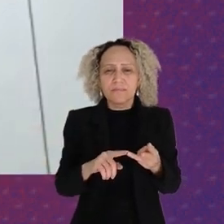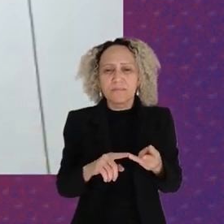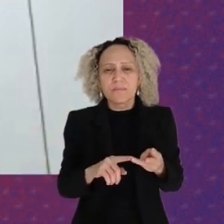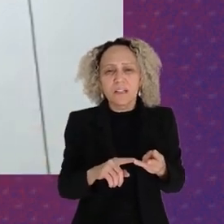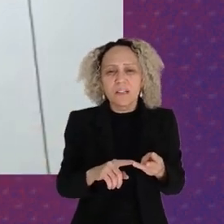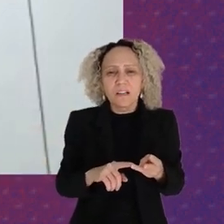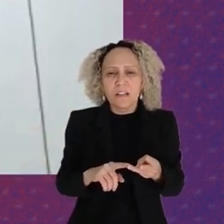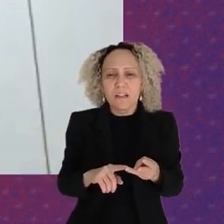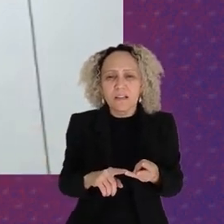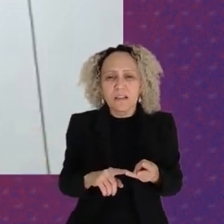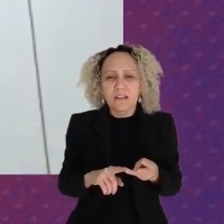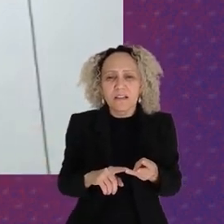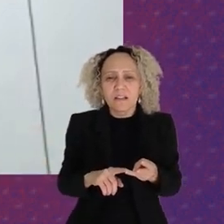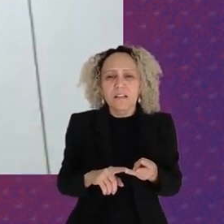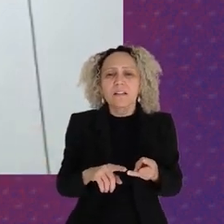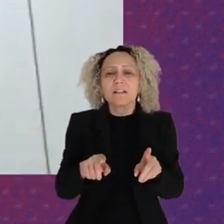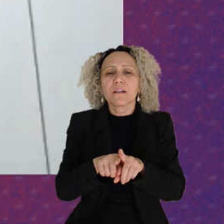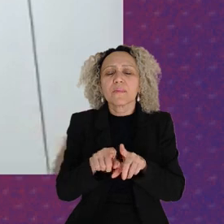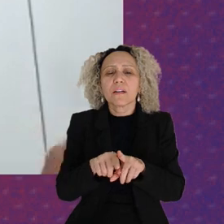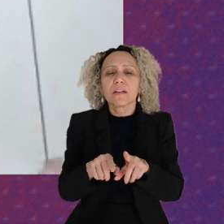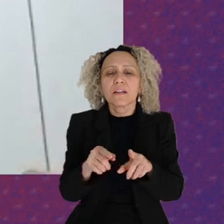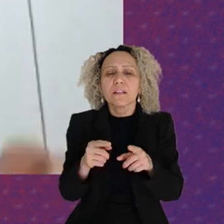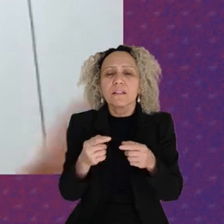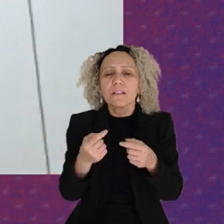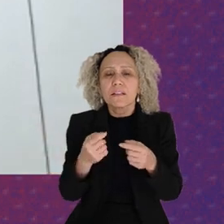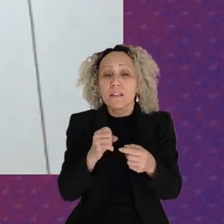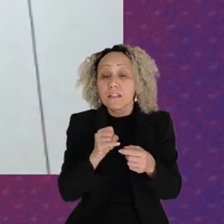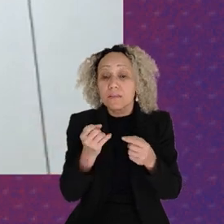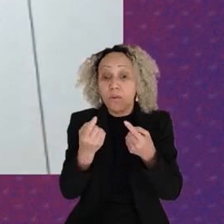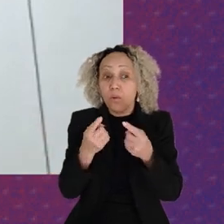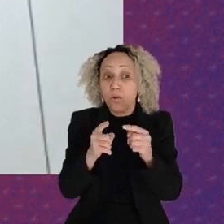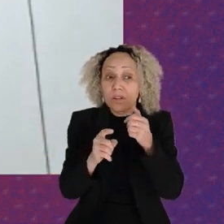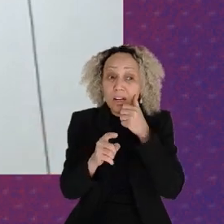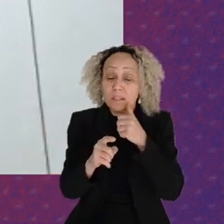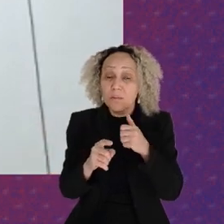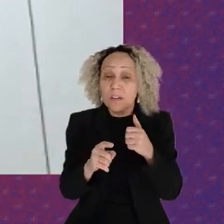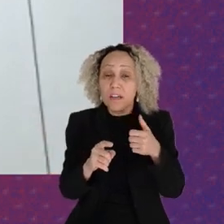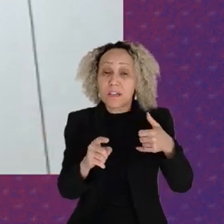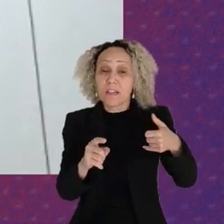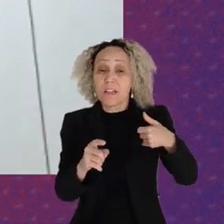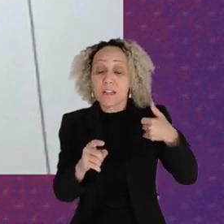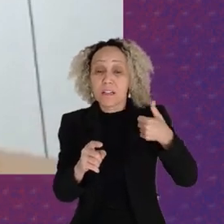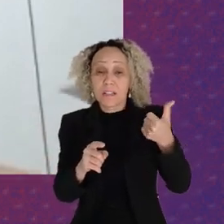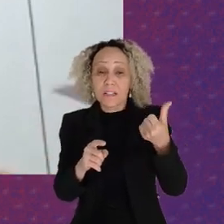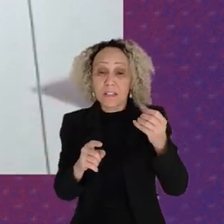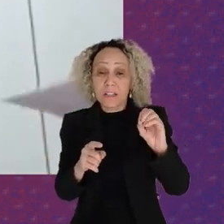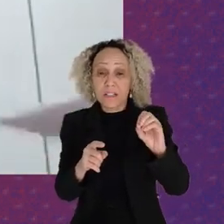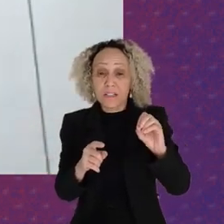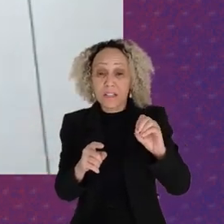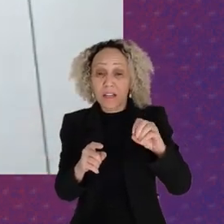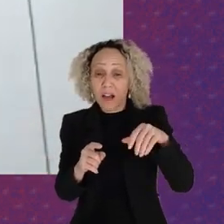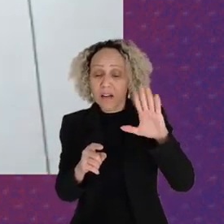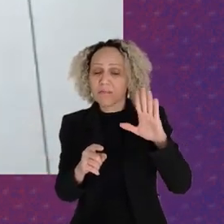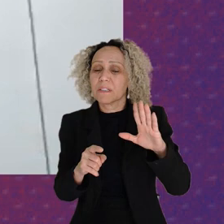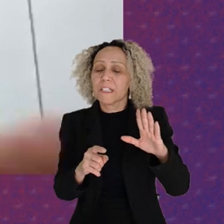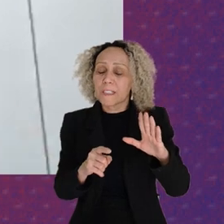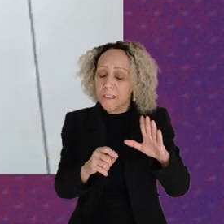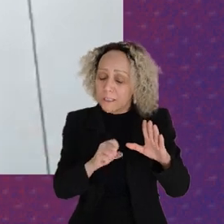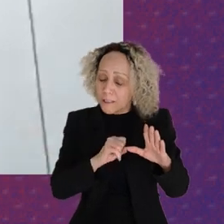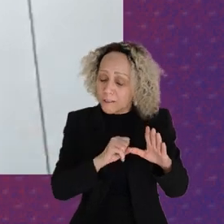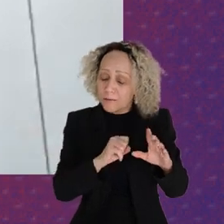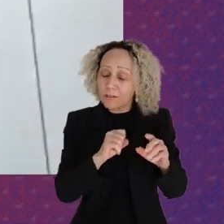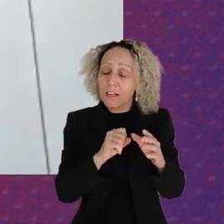se encaixa, que são as mulheres maiores de 60 anos. Então, a pena é agravada em 1/3 quando a violência